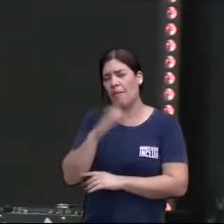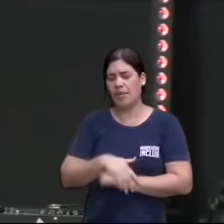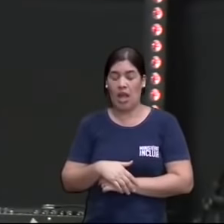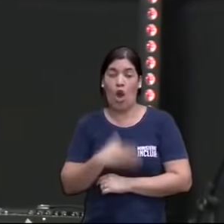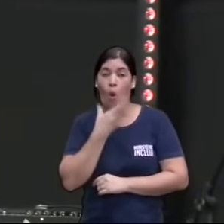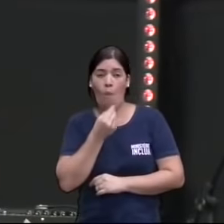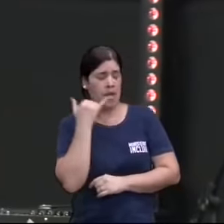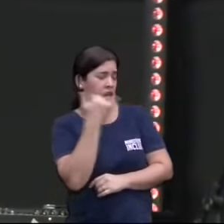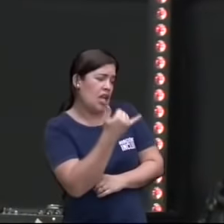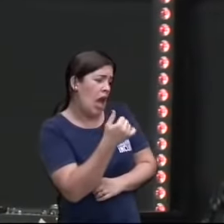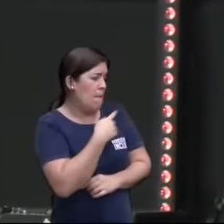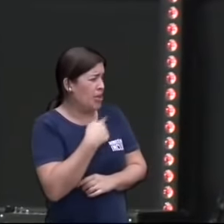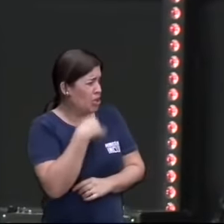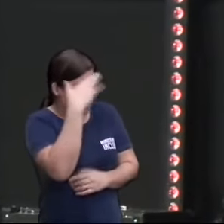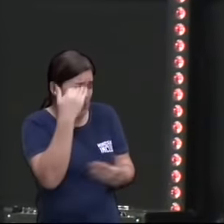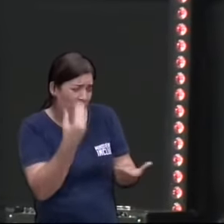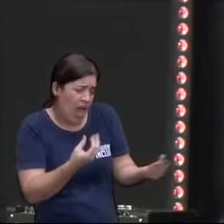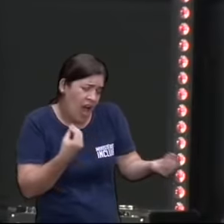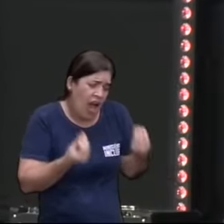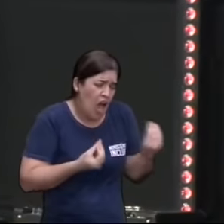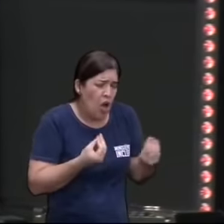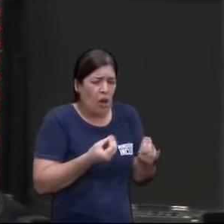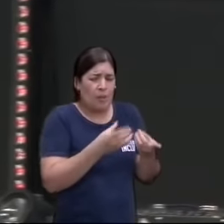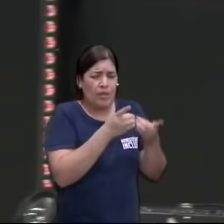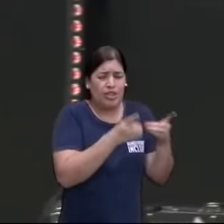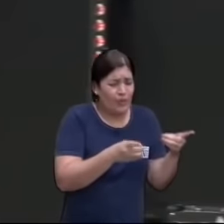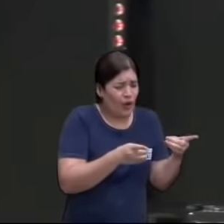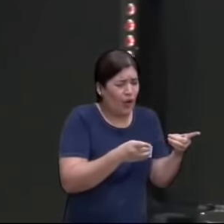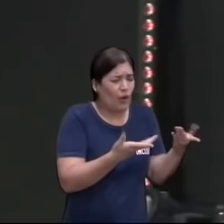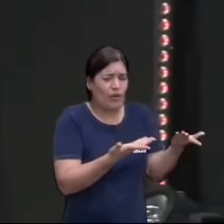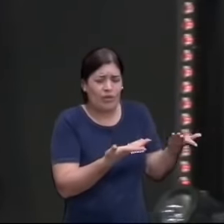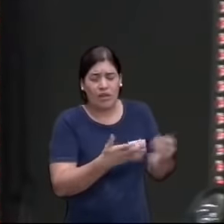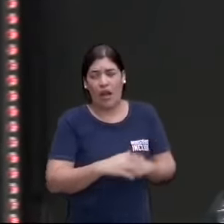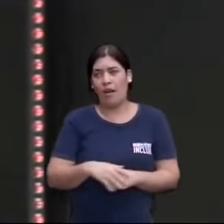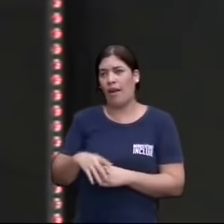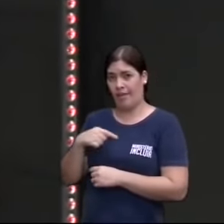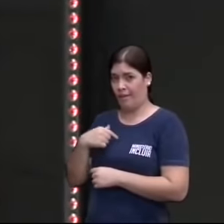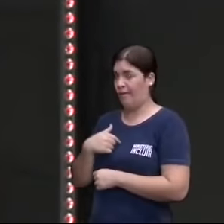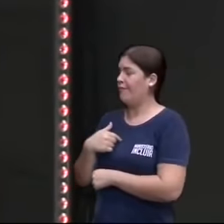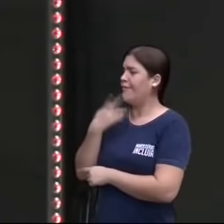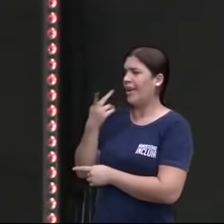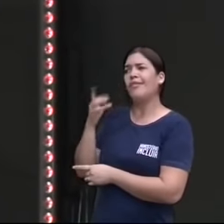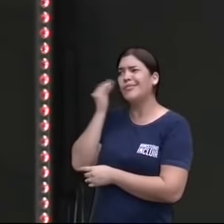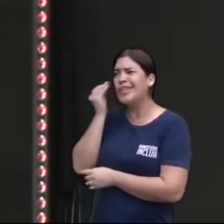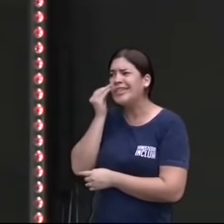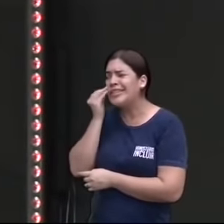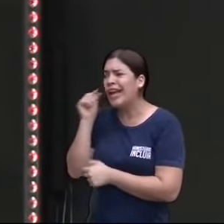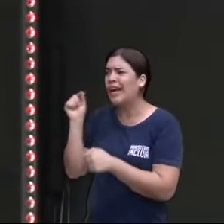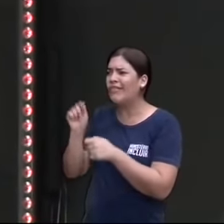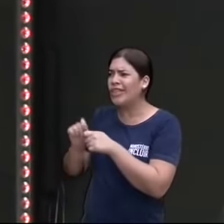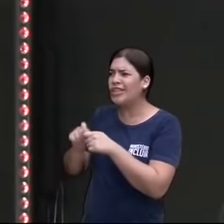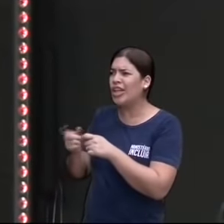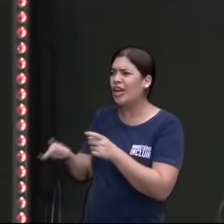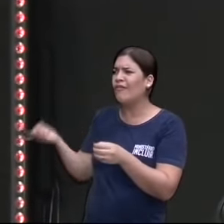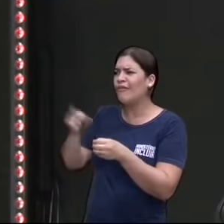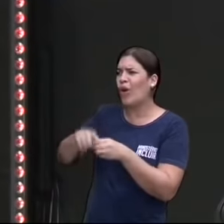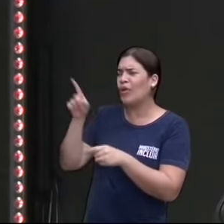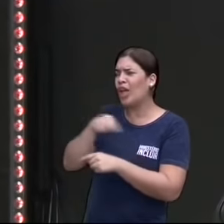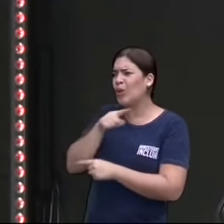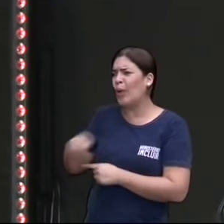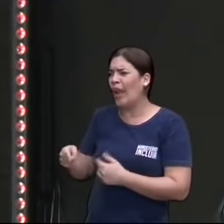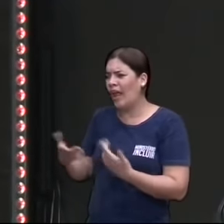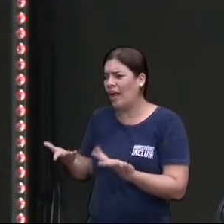pastor, meu Deus, papapá. Aí eu falei: vamos tentar ver o que a gente faz, vamos lá, vamos ver se a gente consegue fazer uma